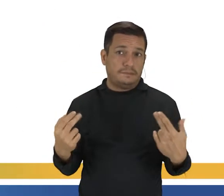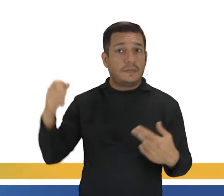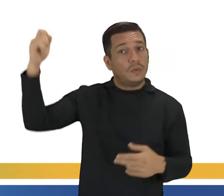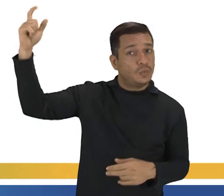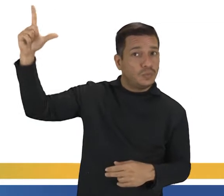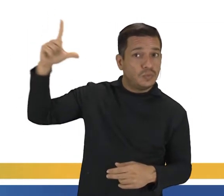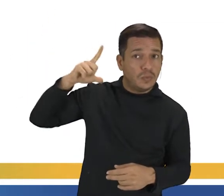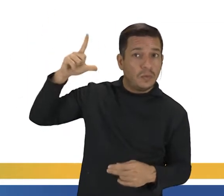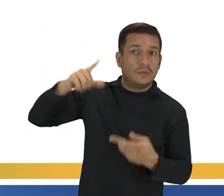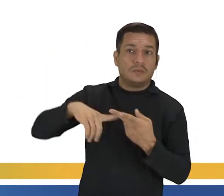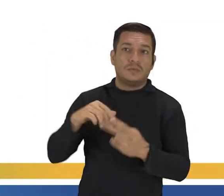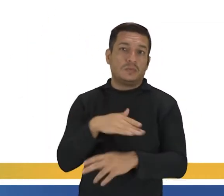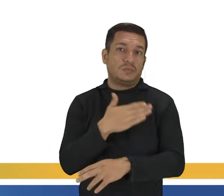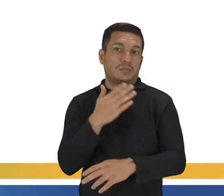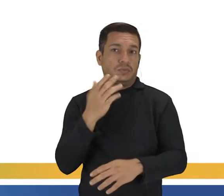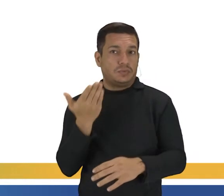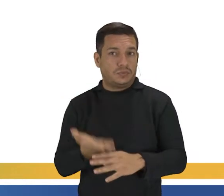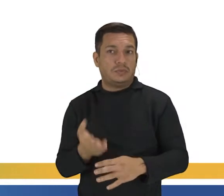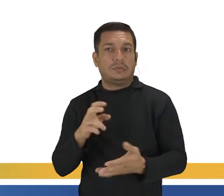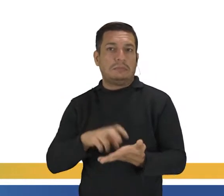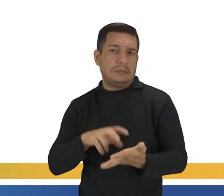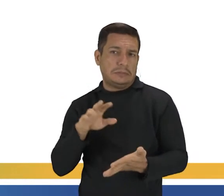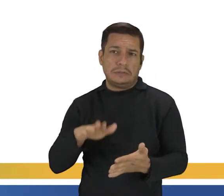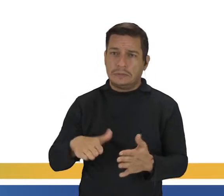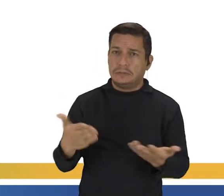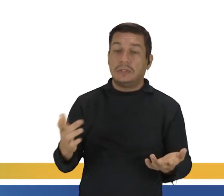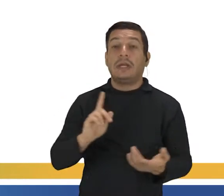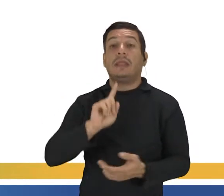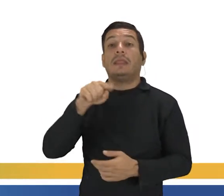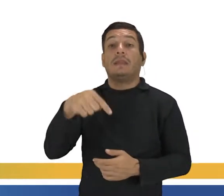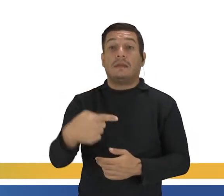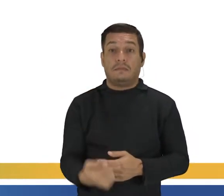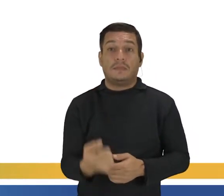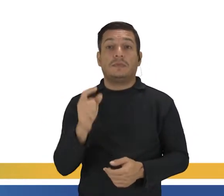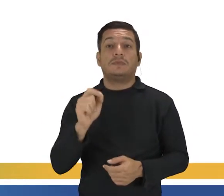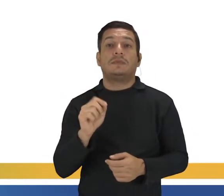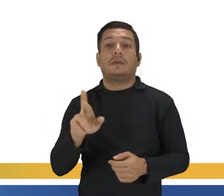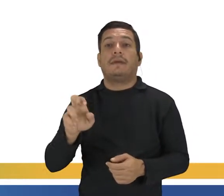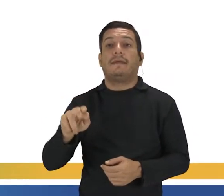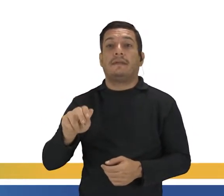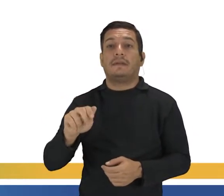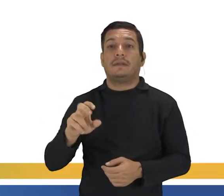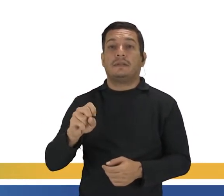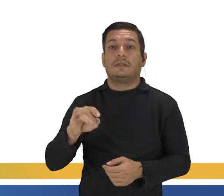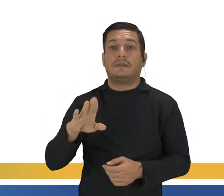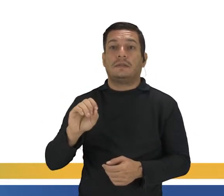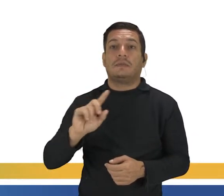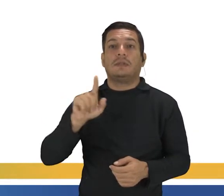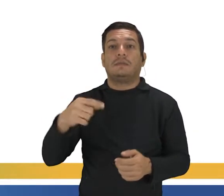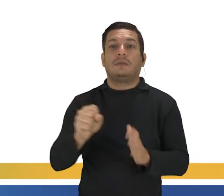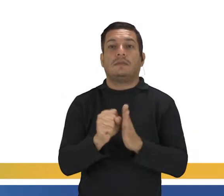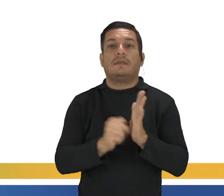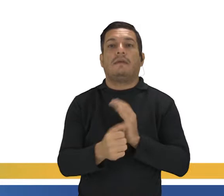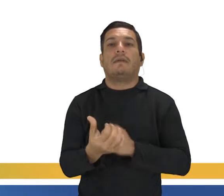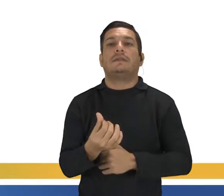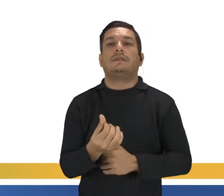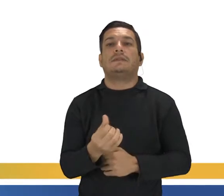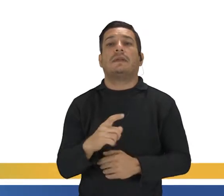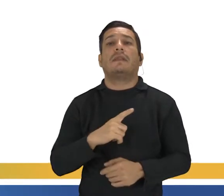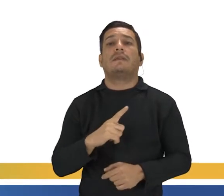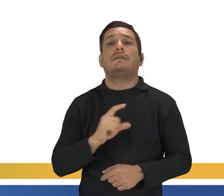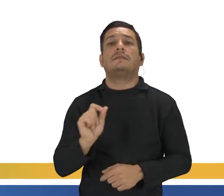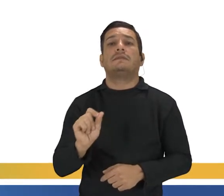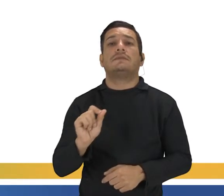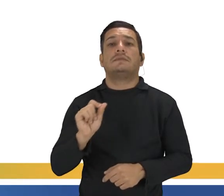do sol, à luz do dia, não é? Aí só depois, no Renascimento, depois do século XVI, que